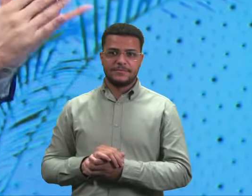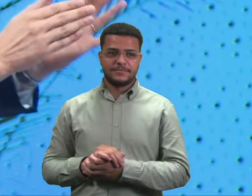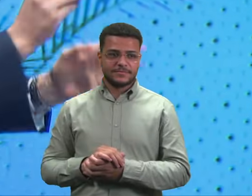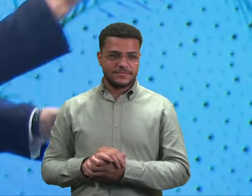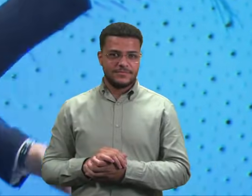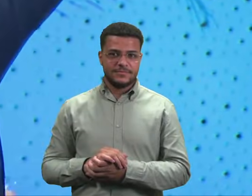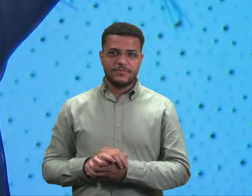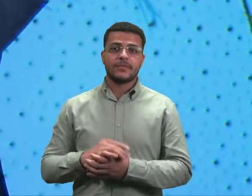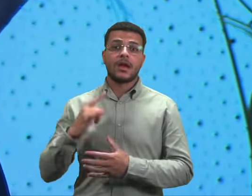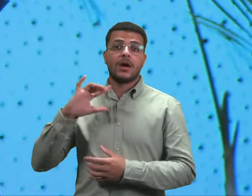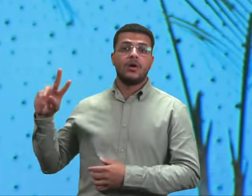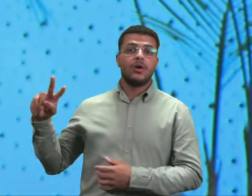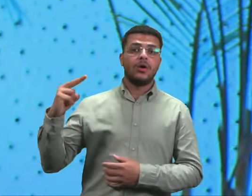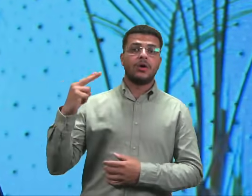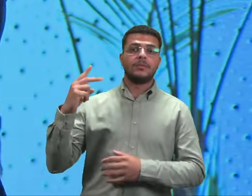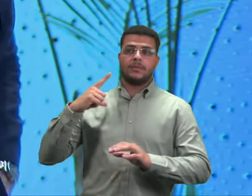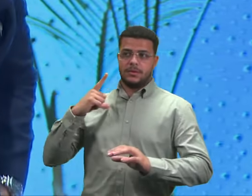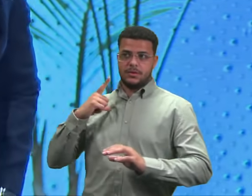Agora olha para mim.